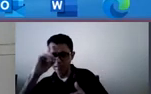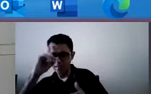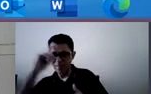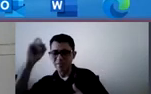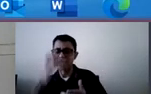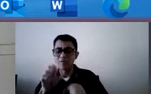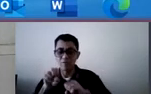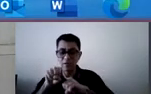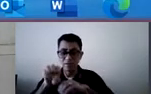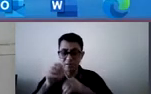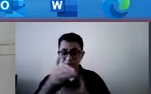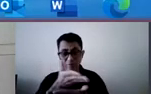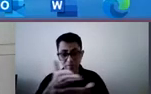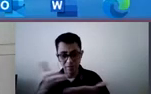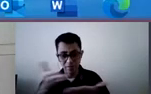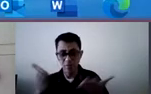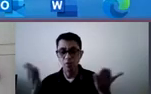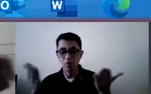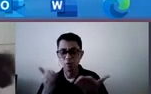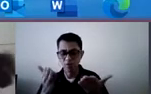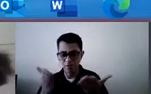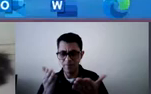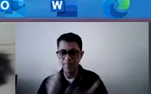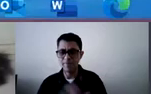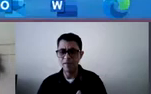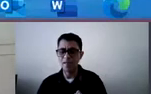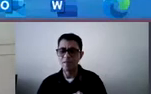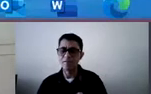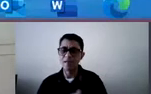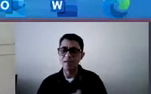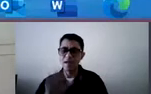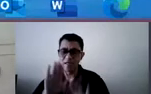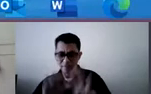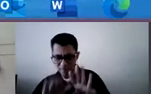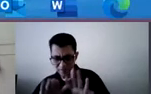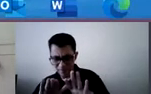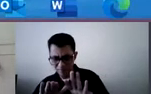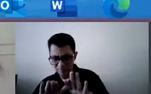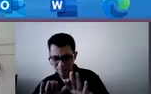colocar nesses exemplos que acaba usando